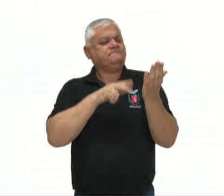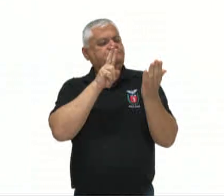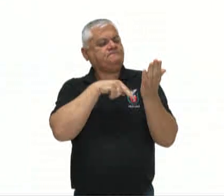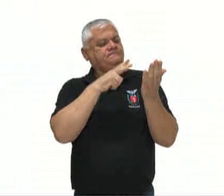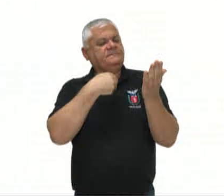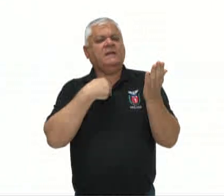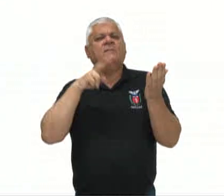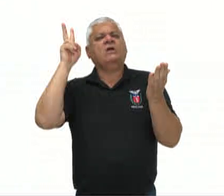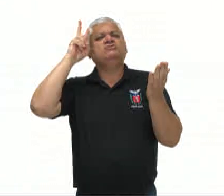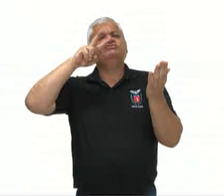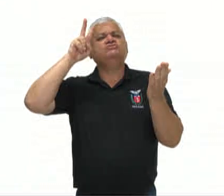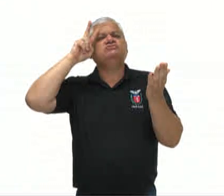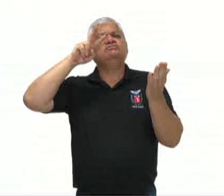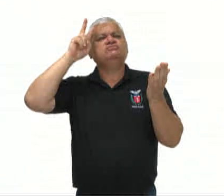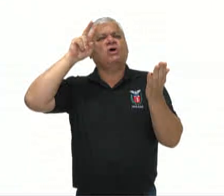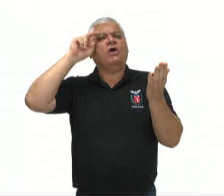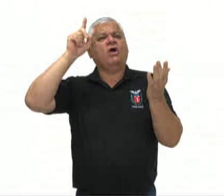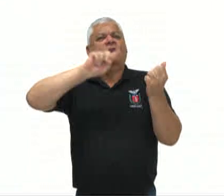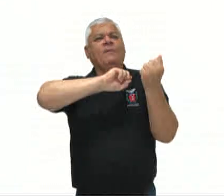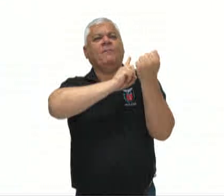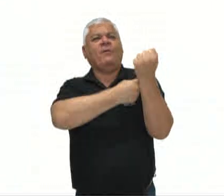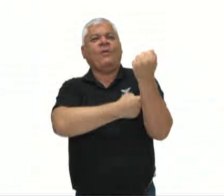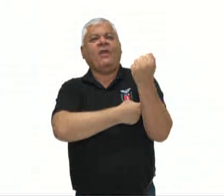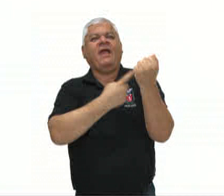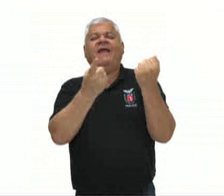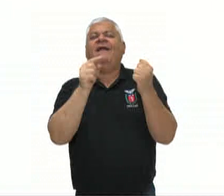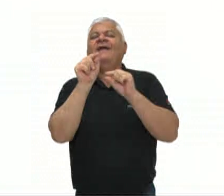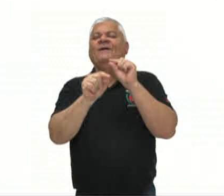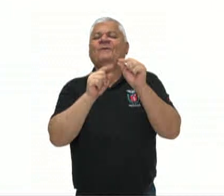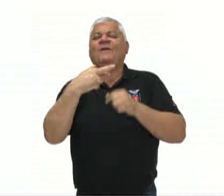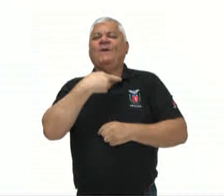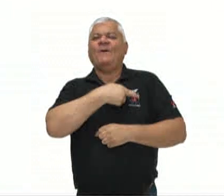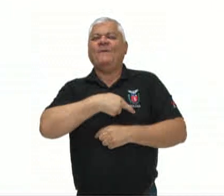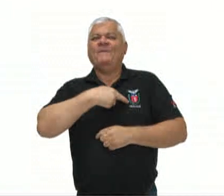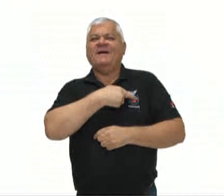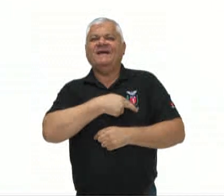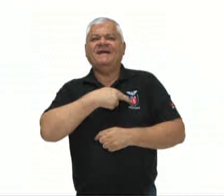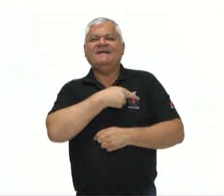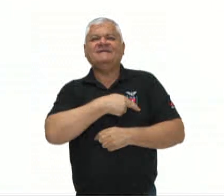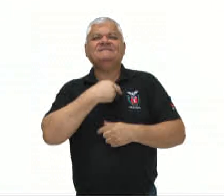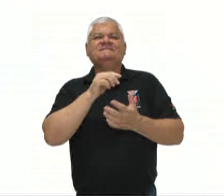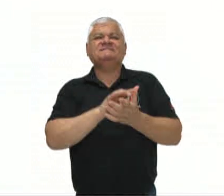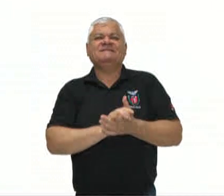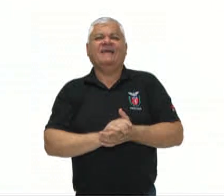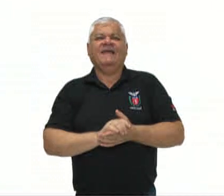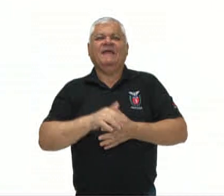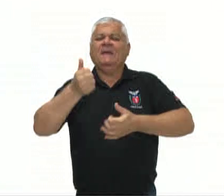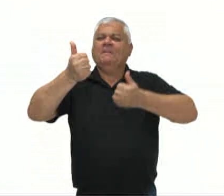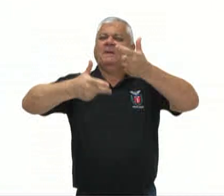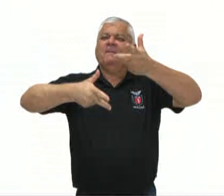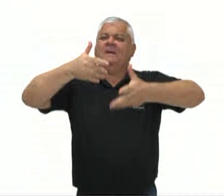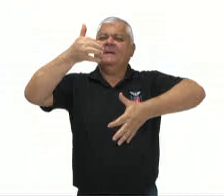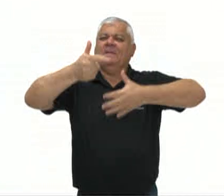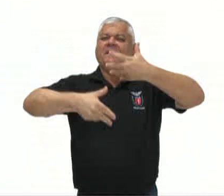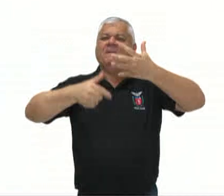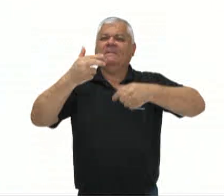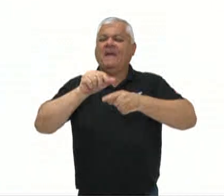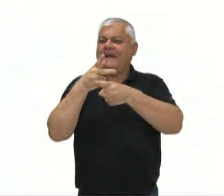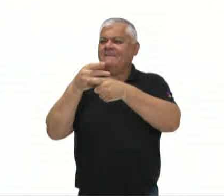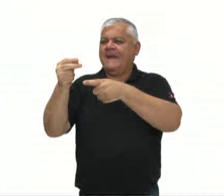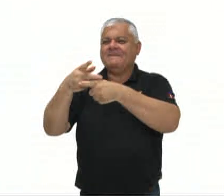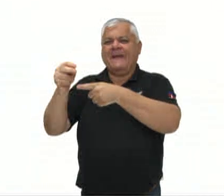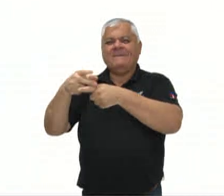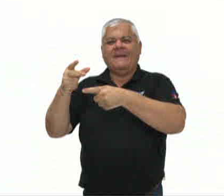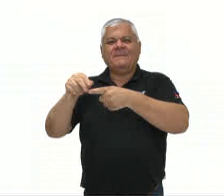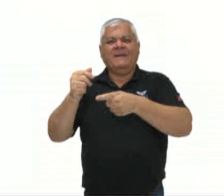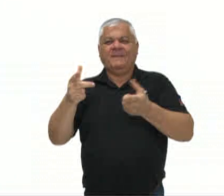velha história polaca, um romance de Sienkiewicz, contando casos de heroísmos,